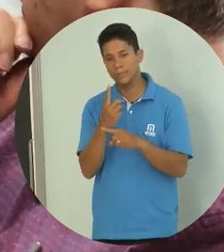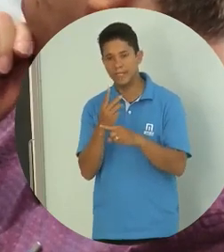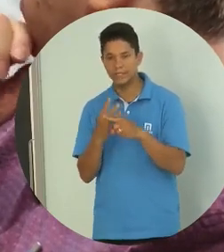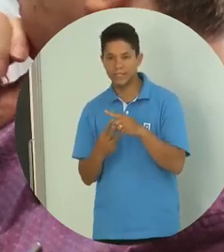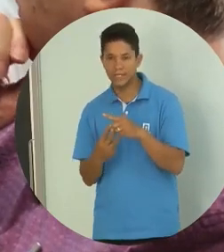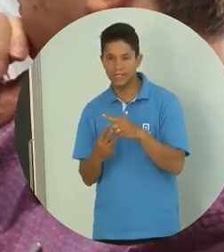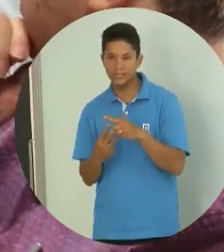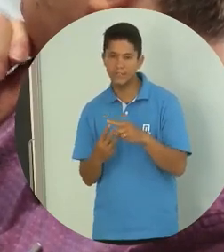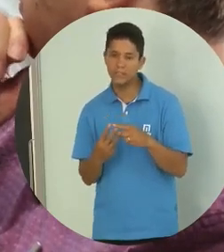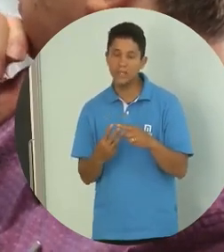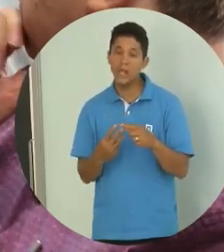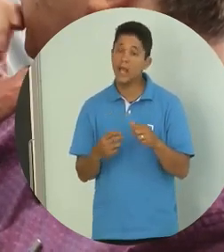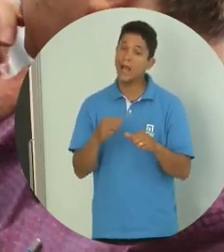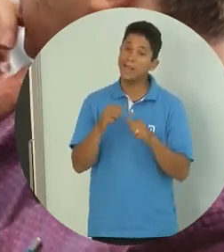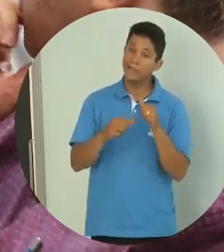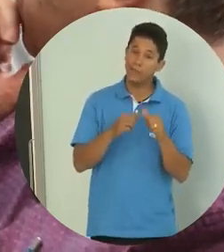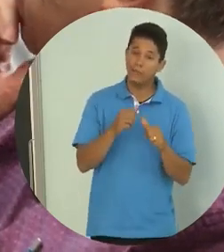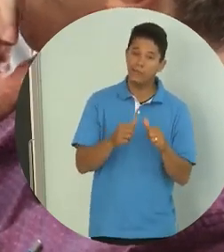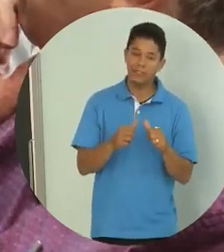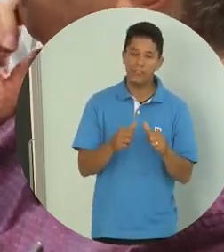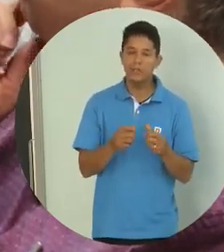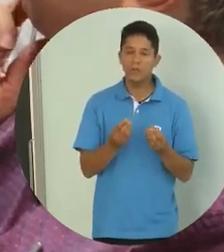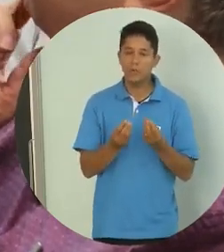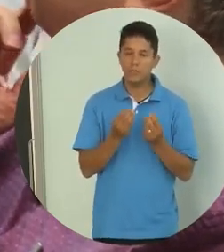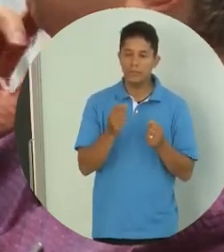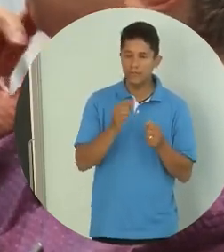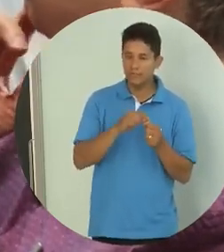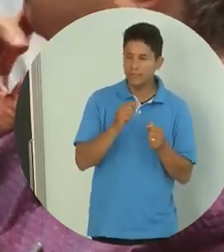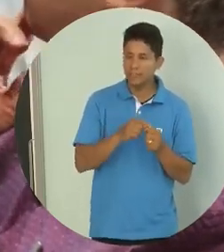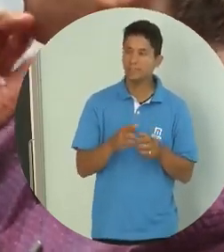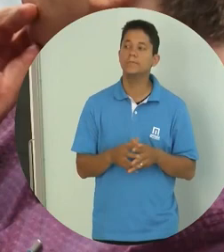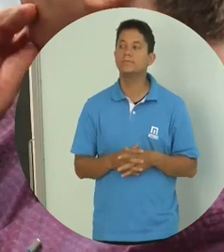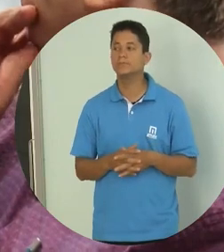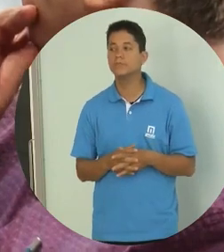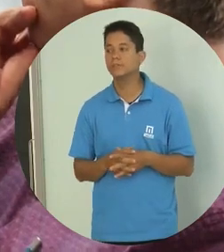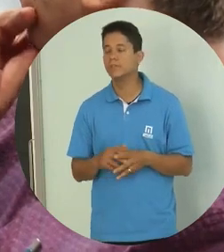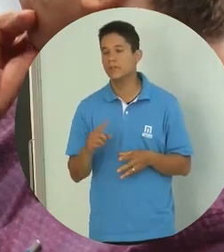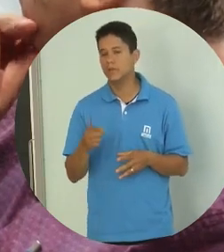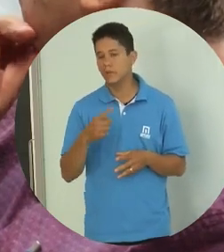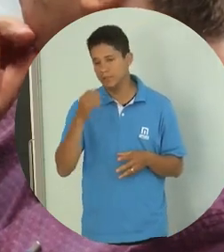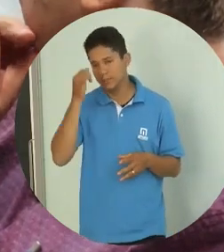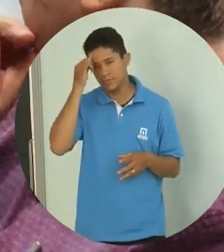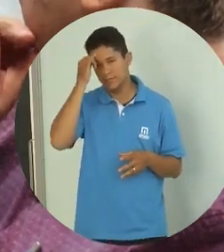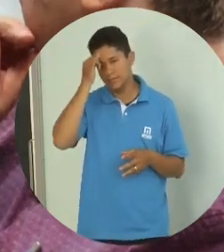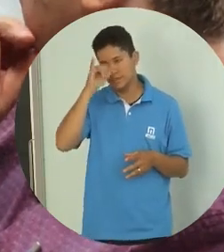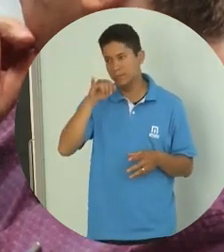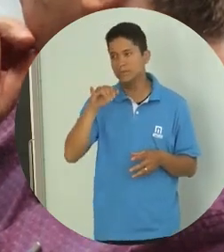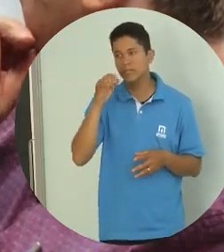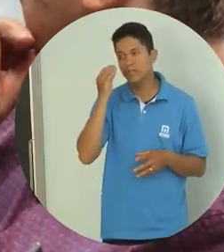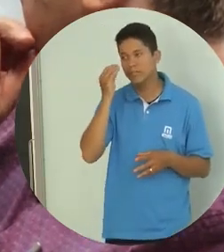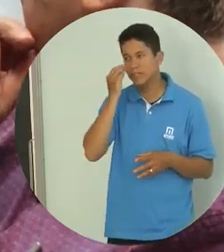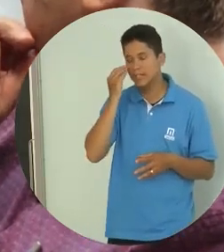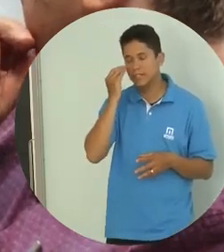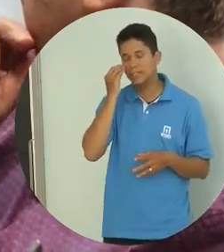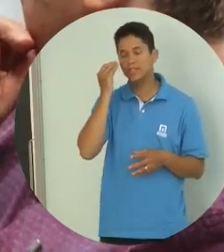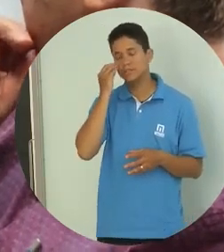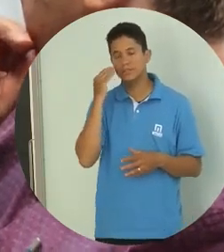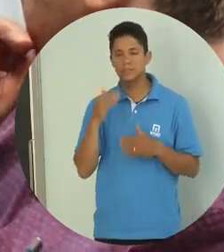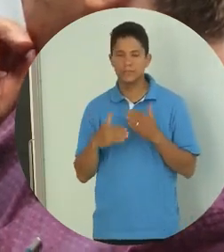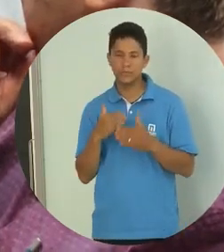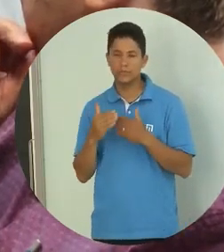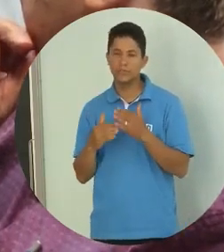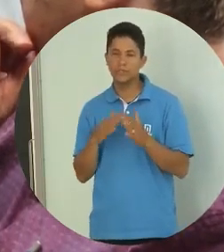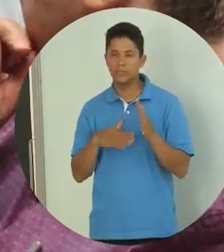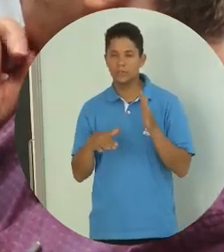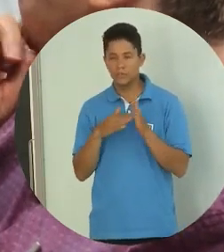de equipamento, tem que mudar o processo todo, né? Então, a gente evita, né? A gente tenta desenvolver todos os projetos